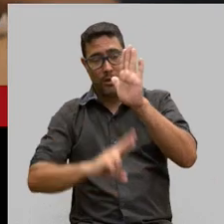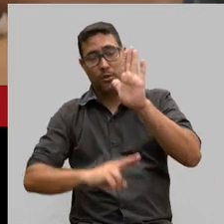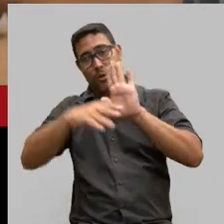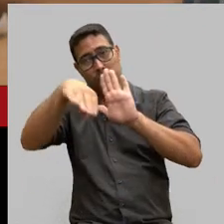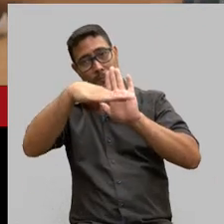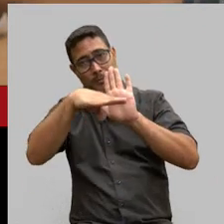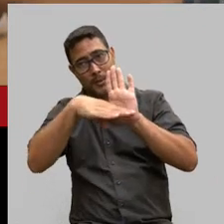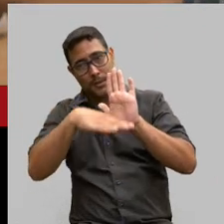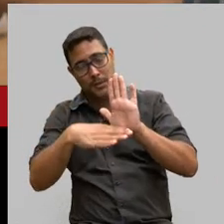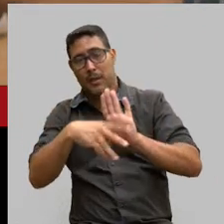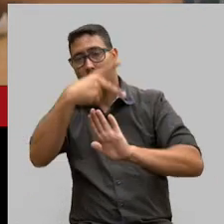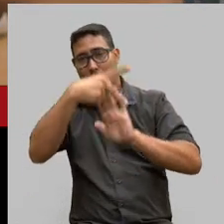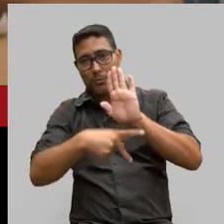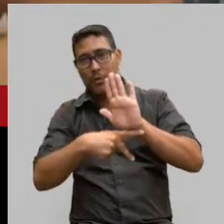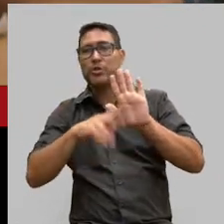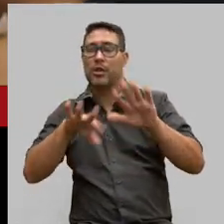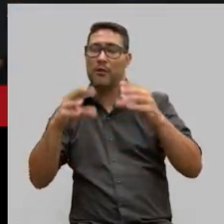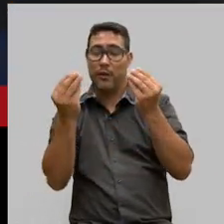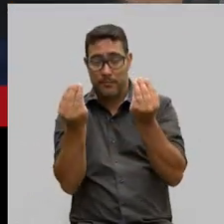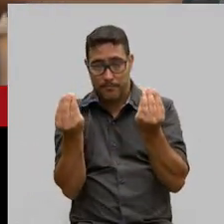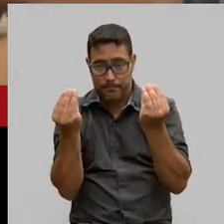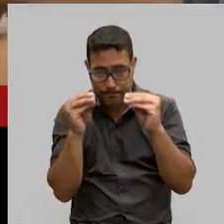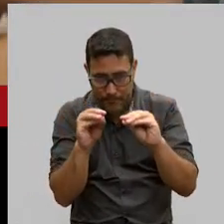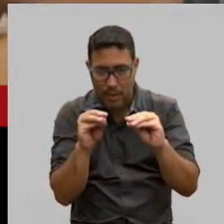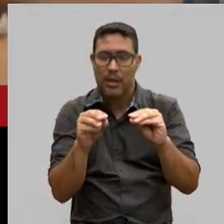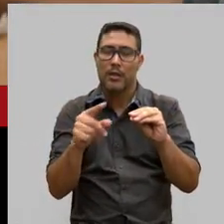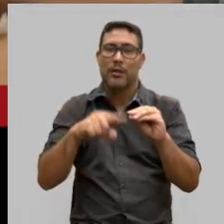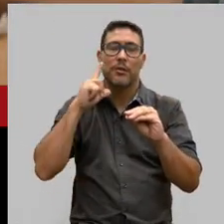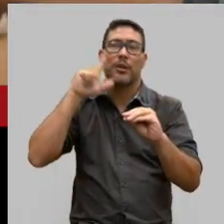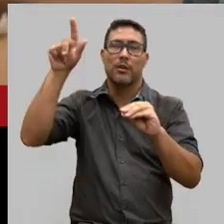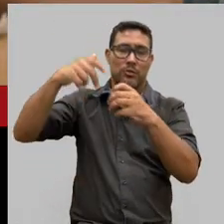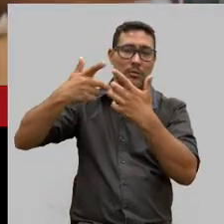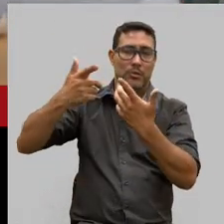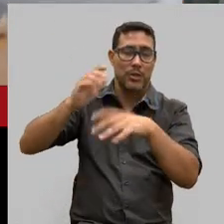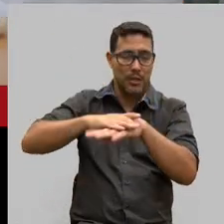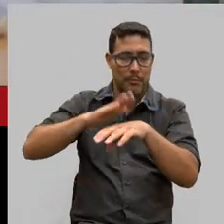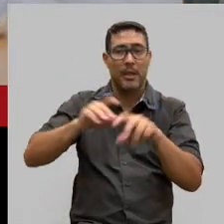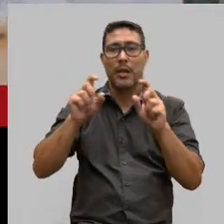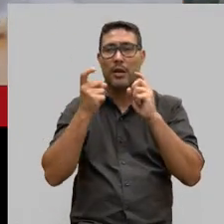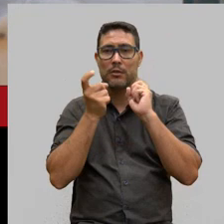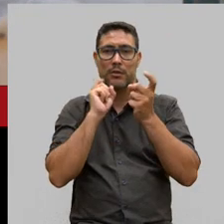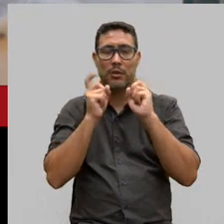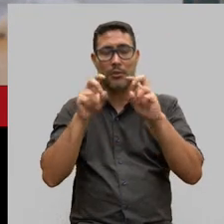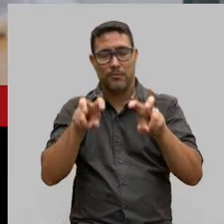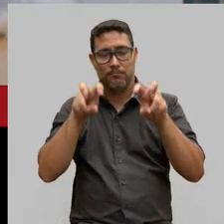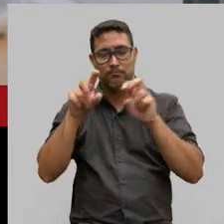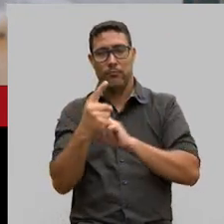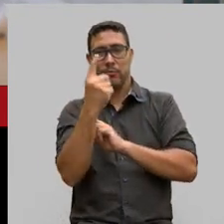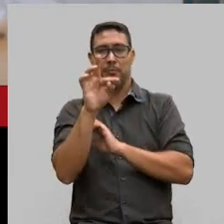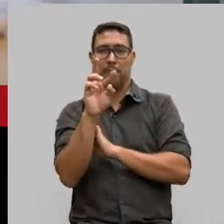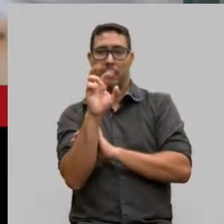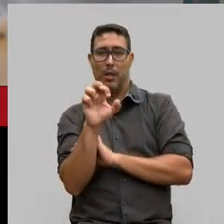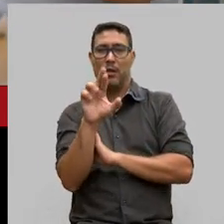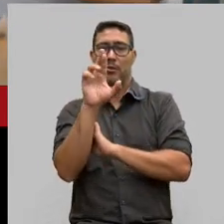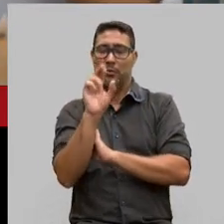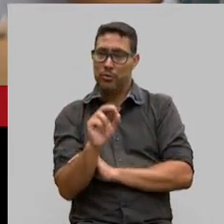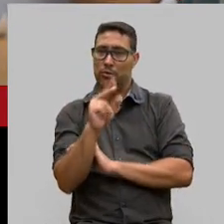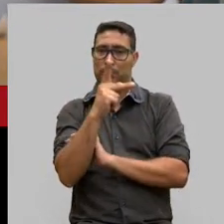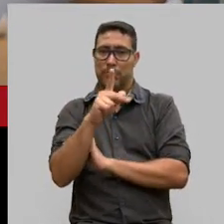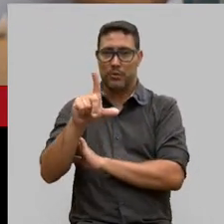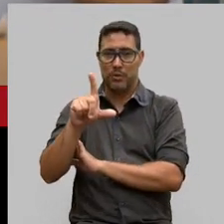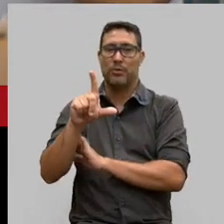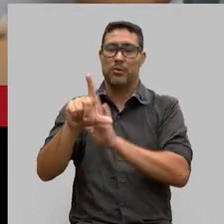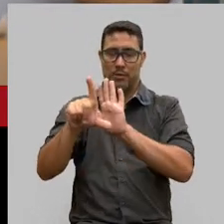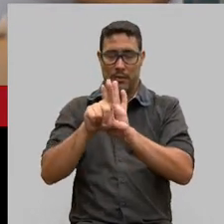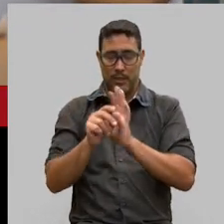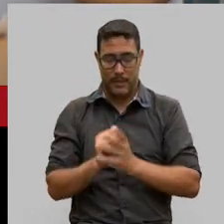os projetos foram anexados após apreciação em plenário no primeiro turno do projeto de lei em exame entendemos que